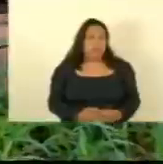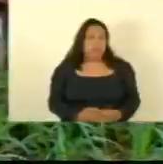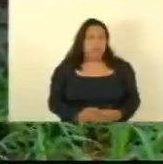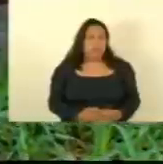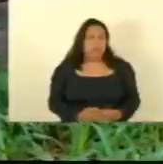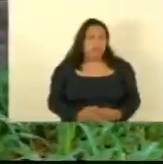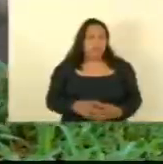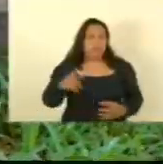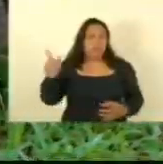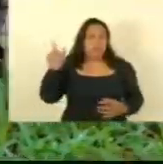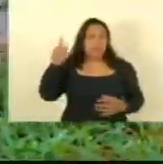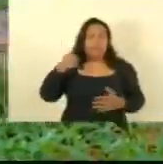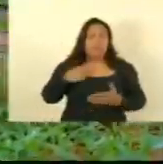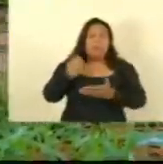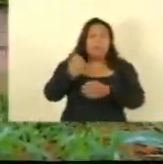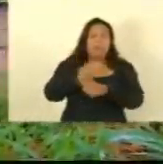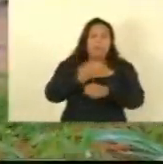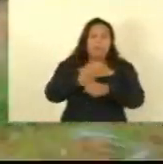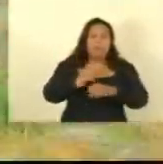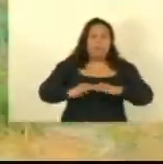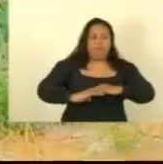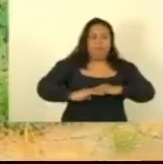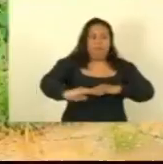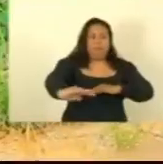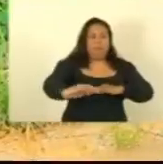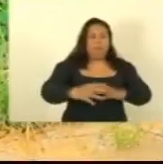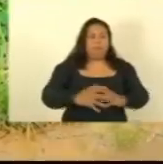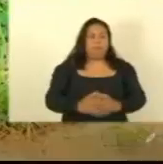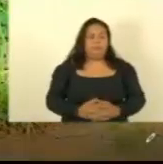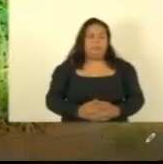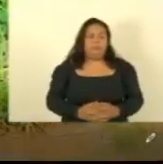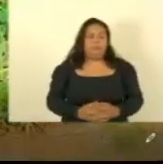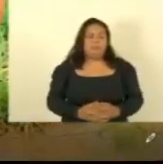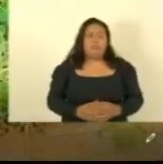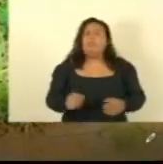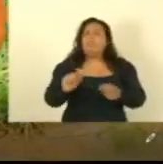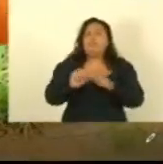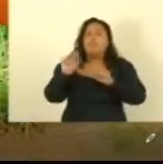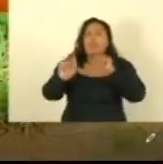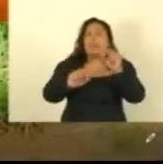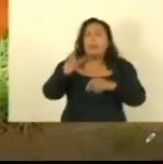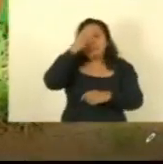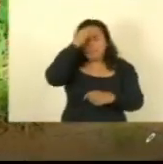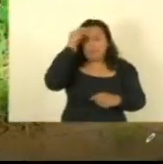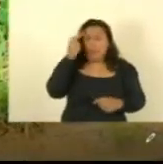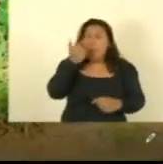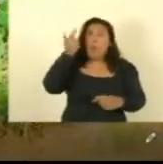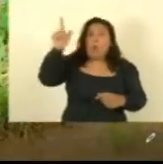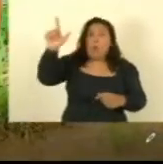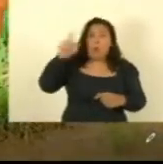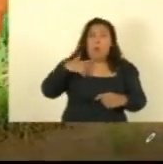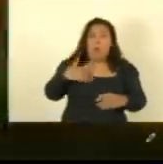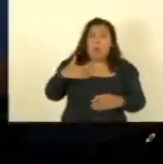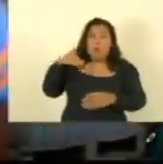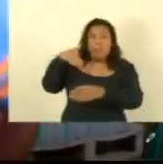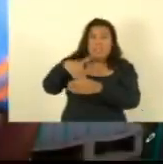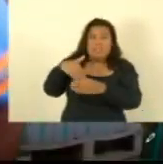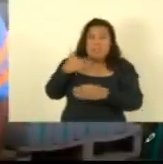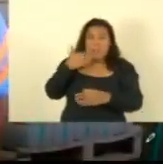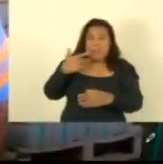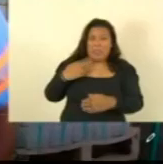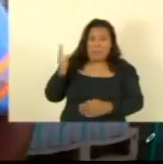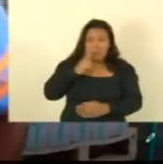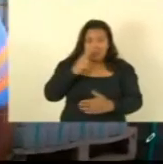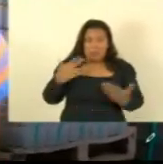Esse aí é o calçamento, pode dar continuidade. O calçamento. Está esperando o quê, prefeito? Está esperando a outra eleição para você vir nos socorrer? Vou buscar